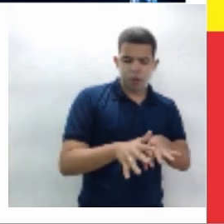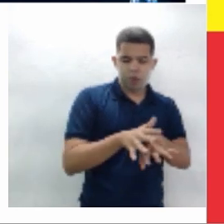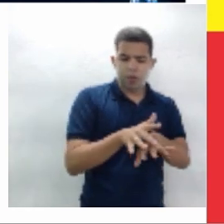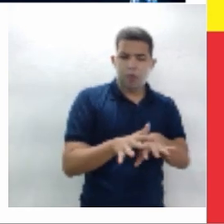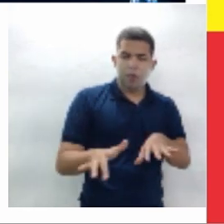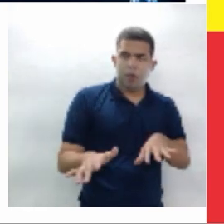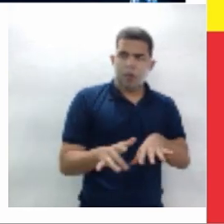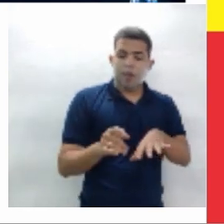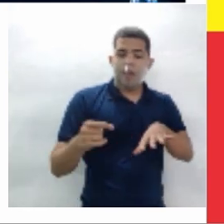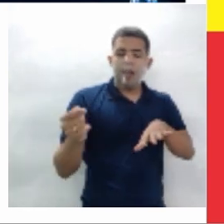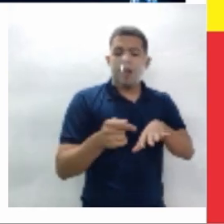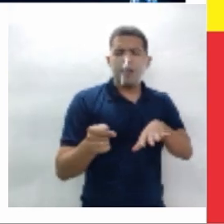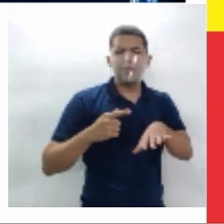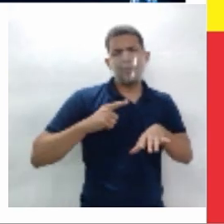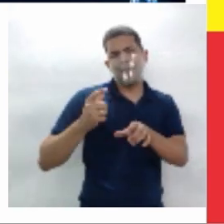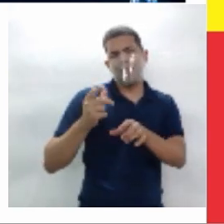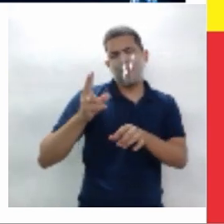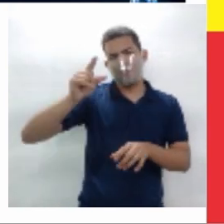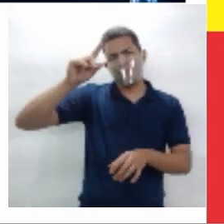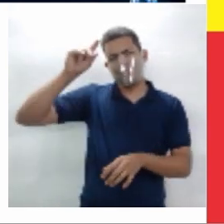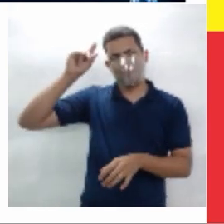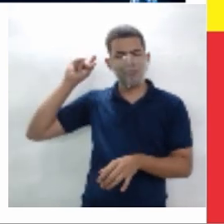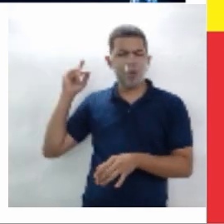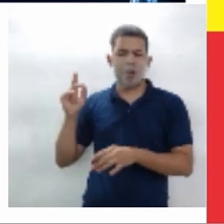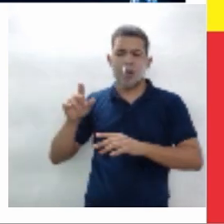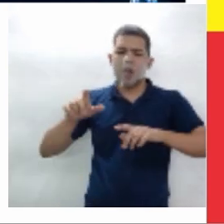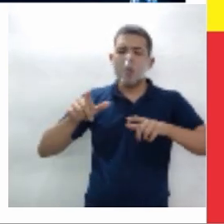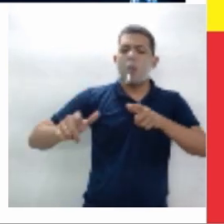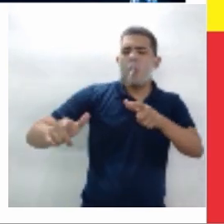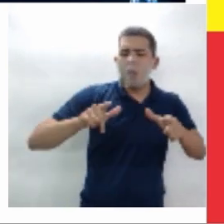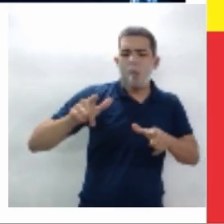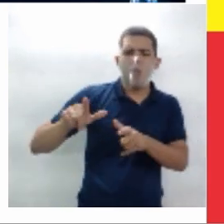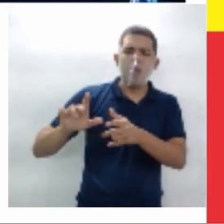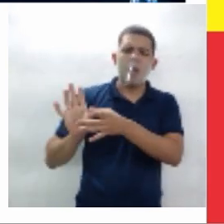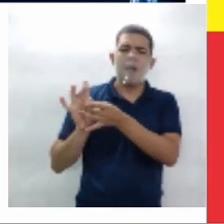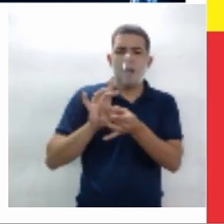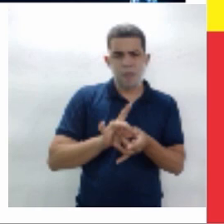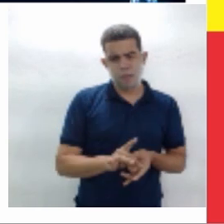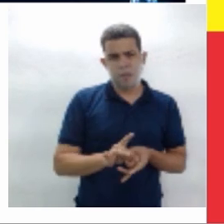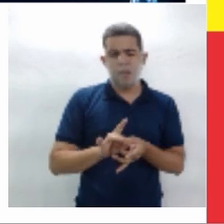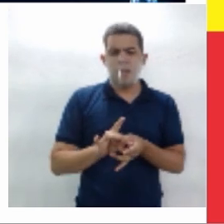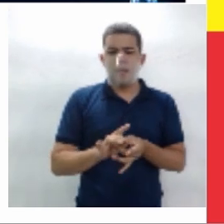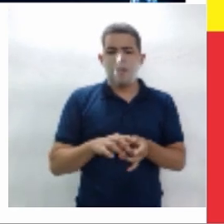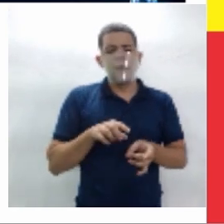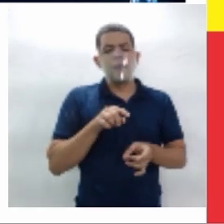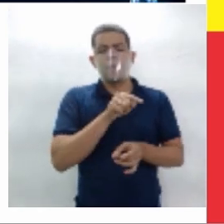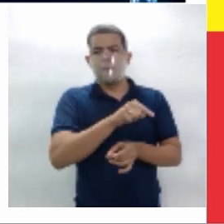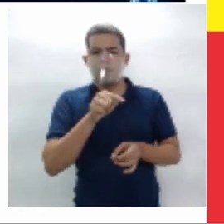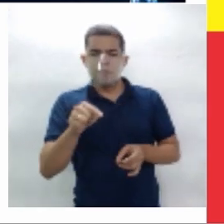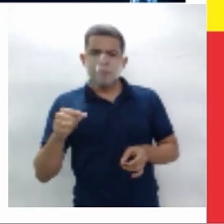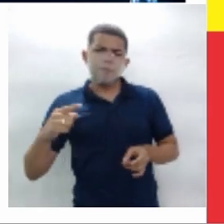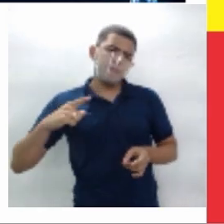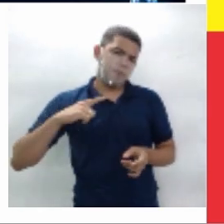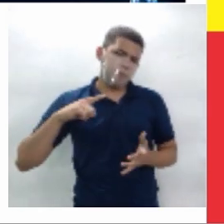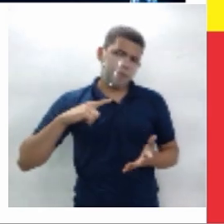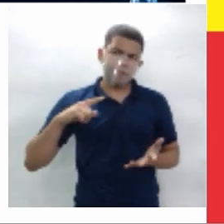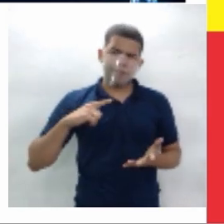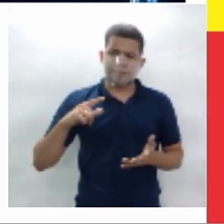sedimentos antigos de áreas continentais, sedimentos que são retirados de